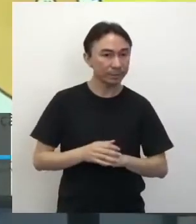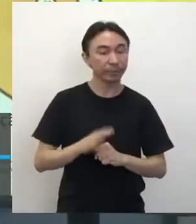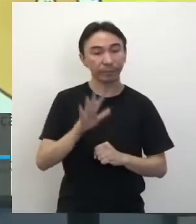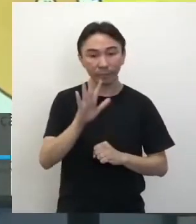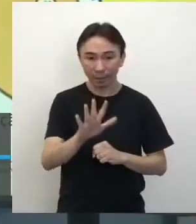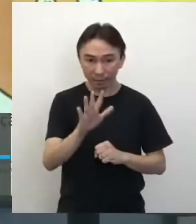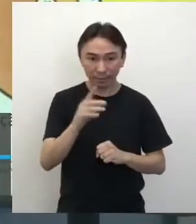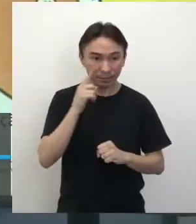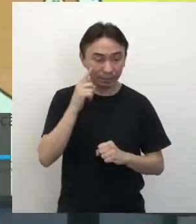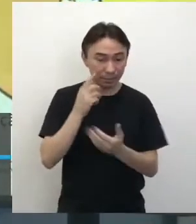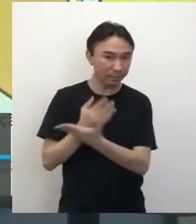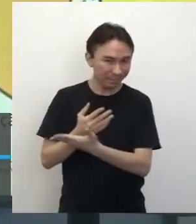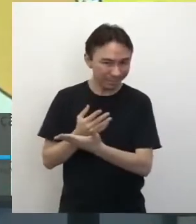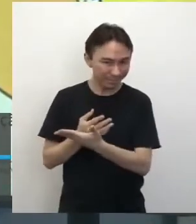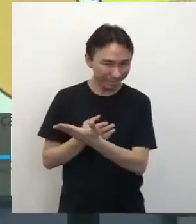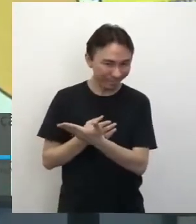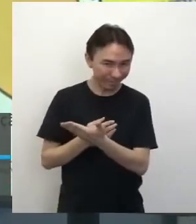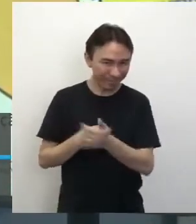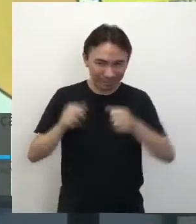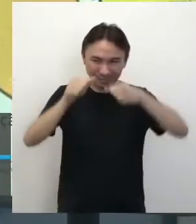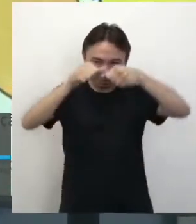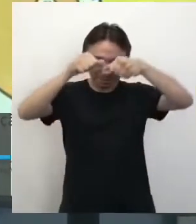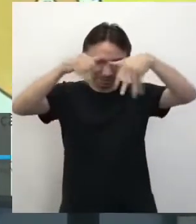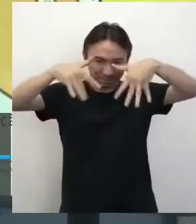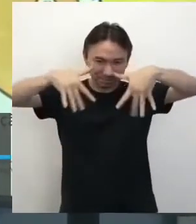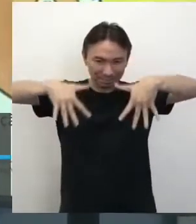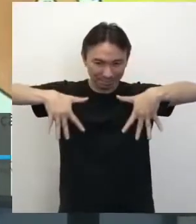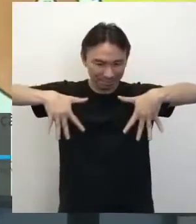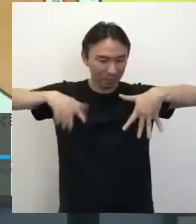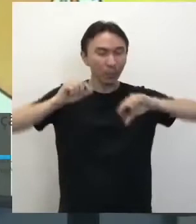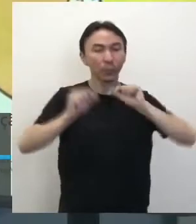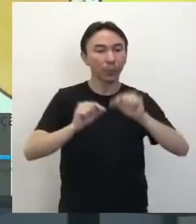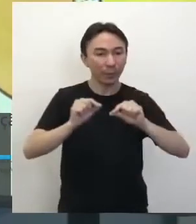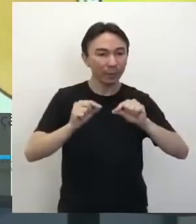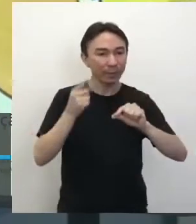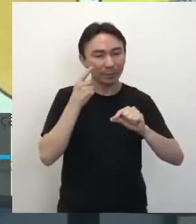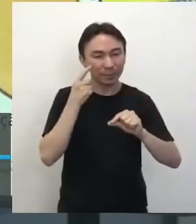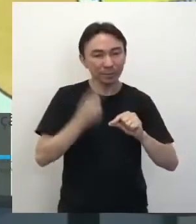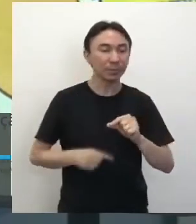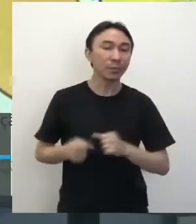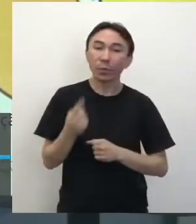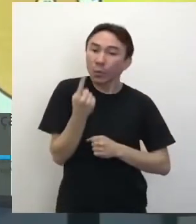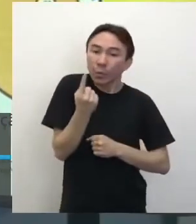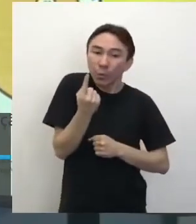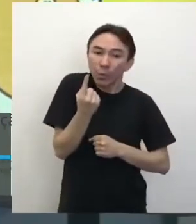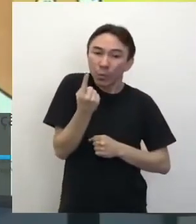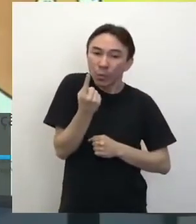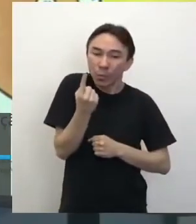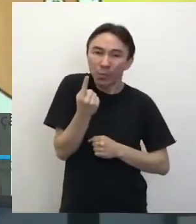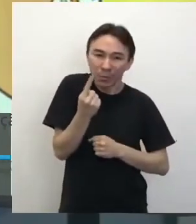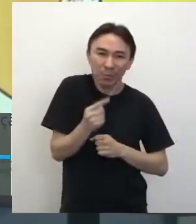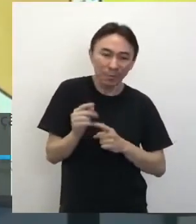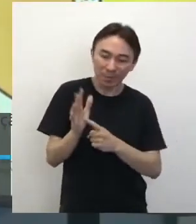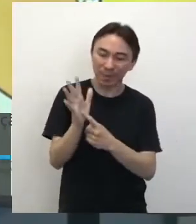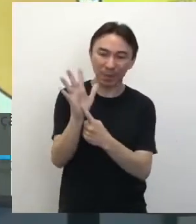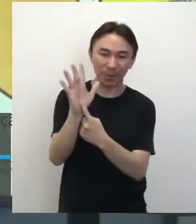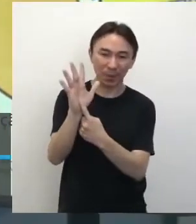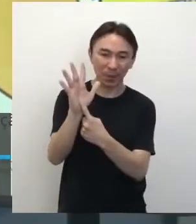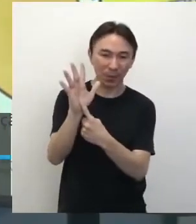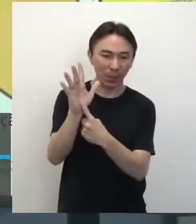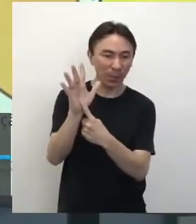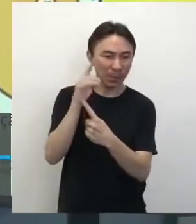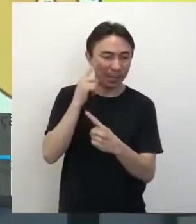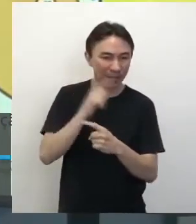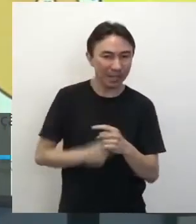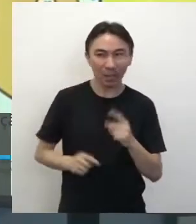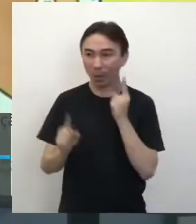essa estrutura toda, né, em que uma ramificaçãozinha de um neurônio encontra outra e em que libera esse